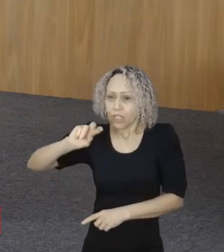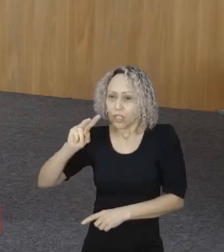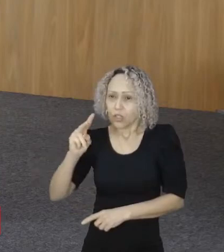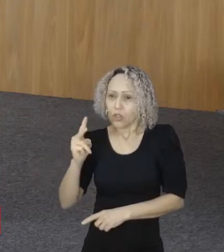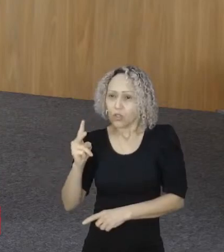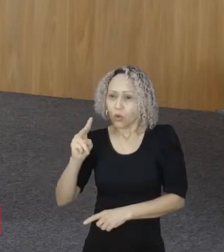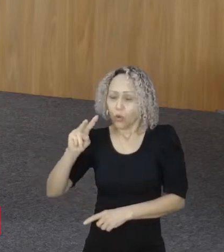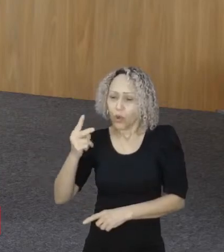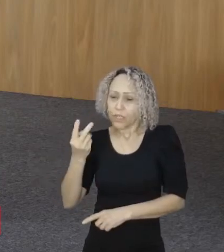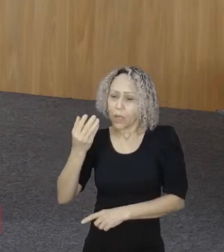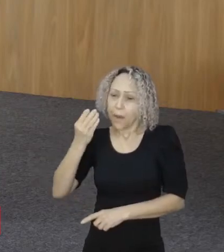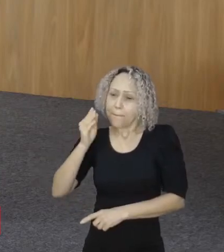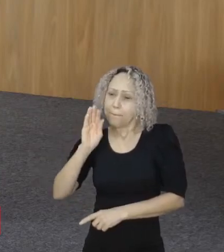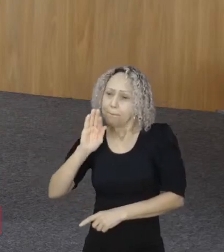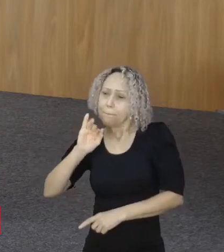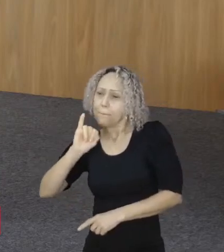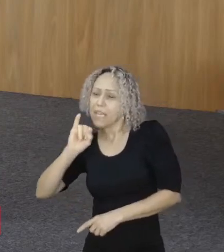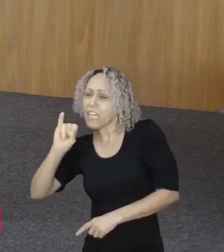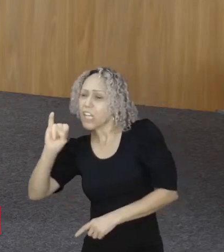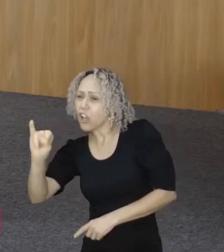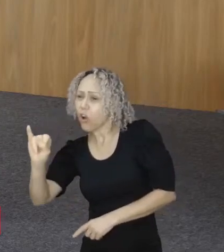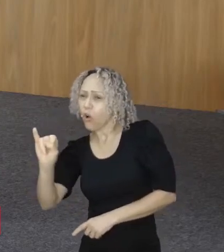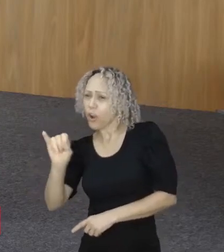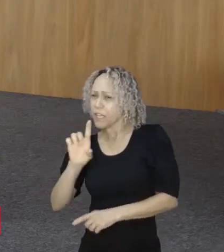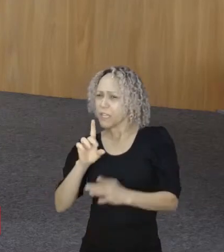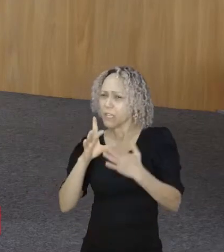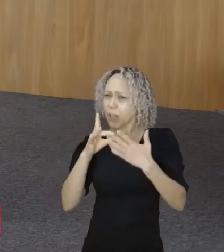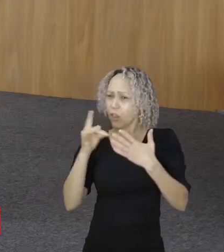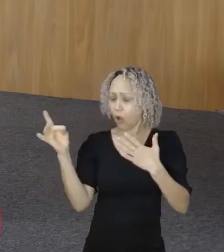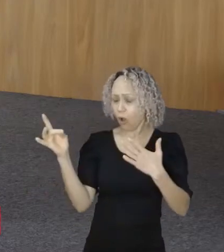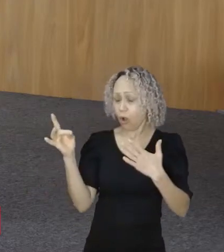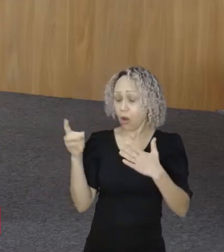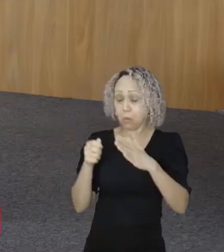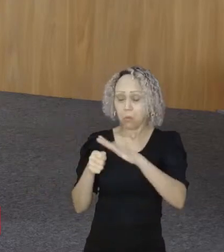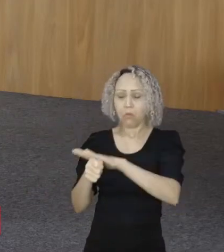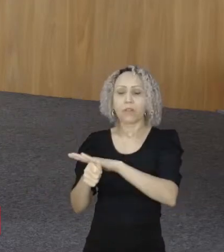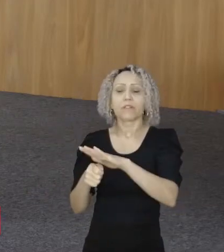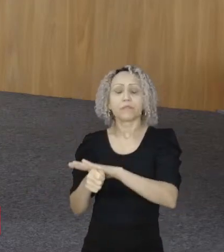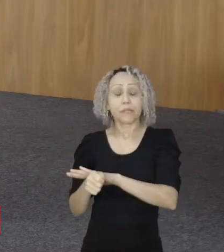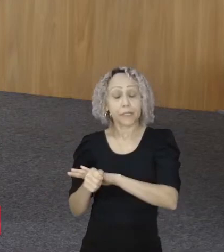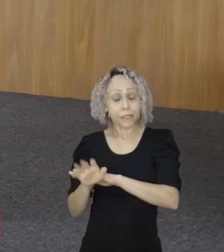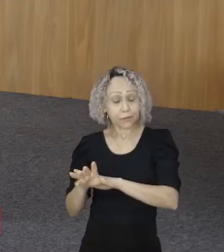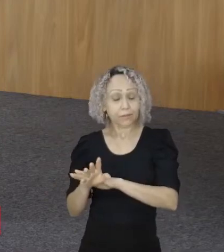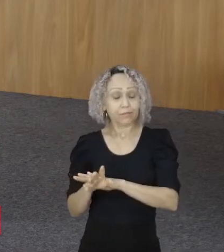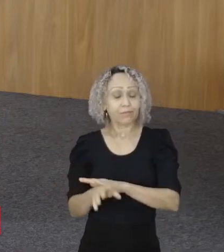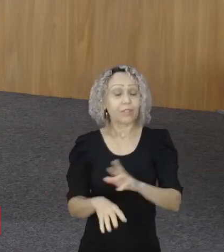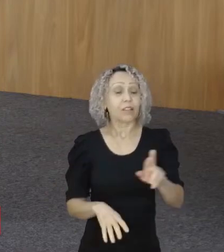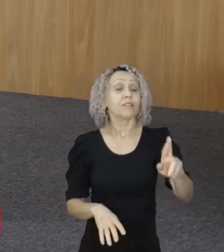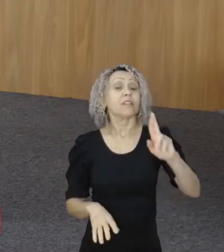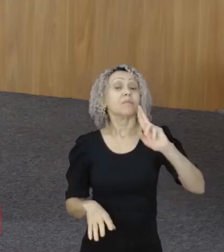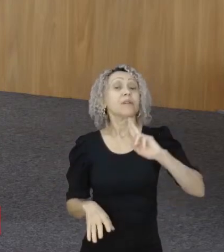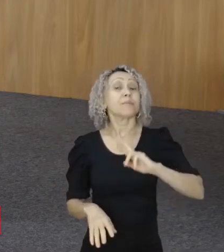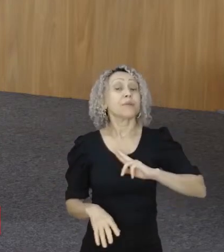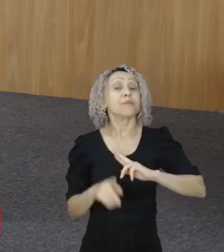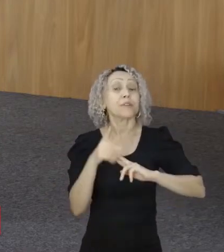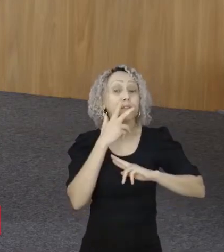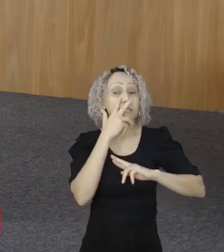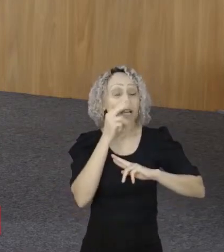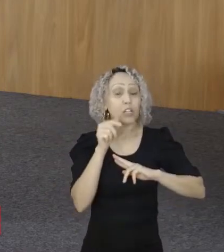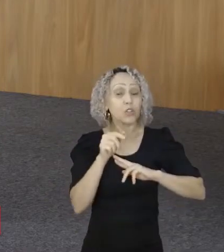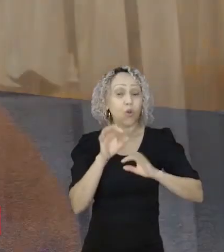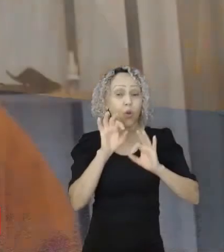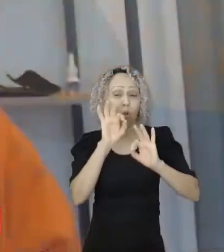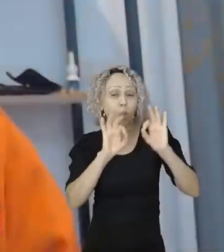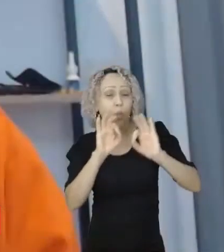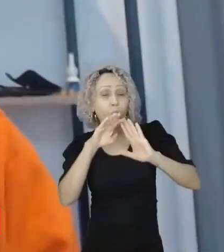começasse a nossa conversa com uma avaliação geral. O que você achou do plano estratégico? Bem, o que nós